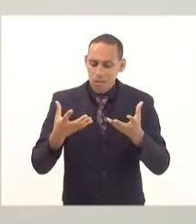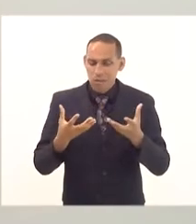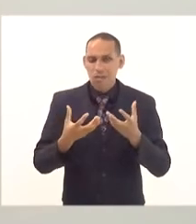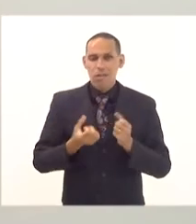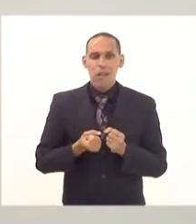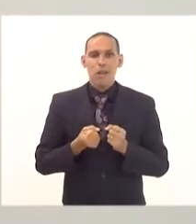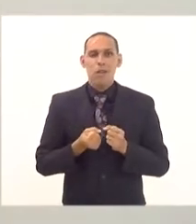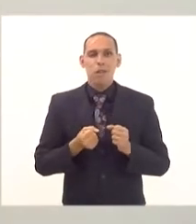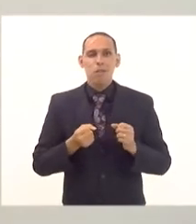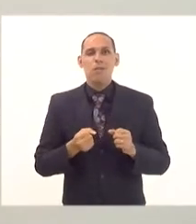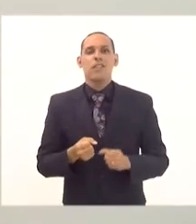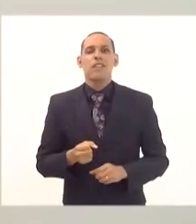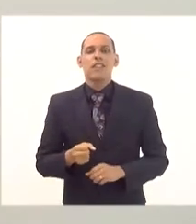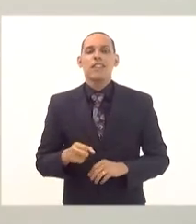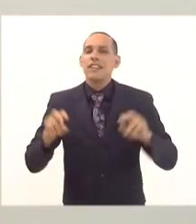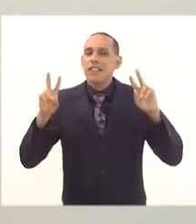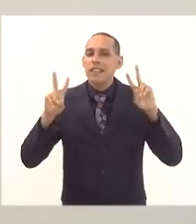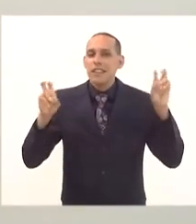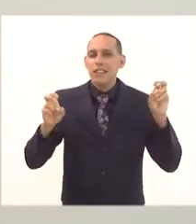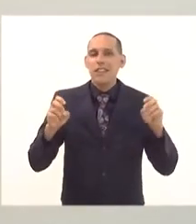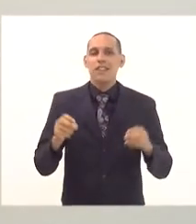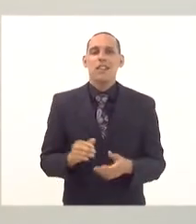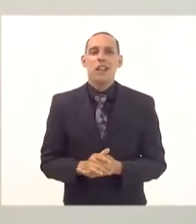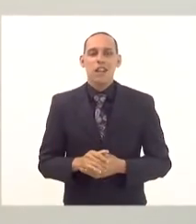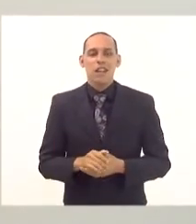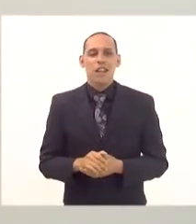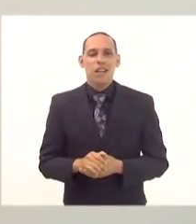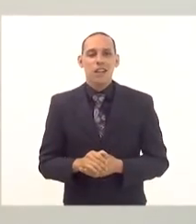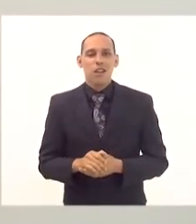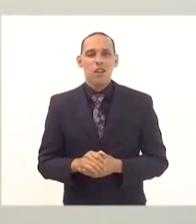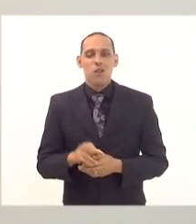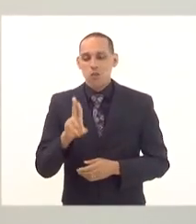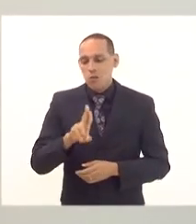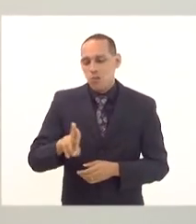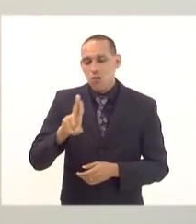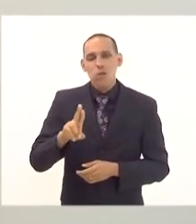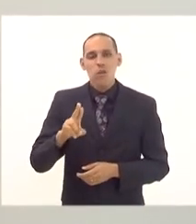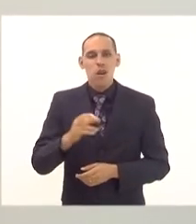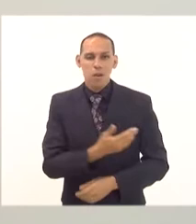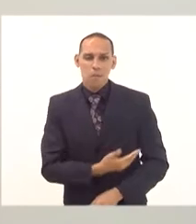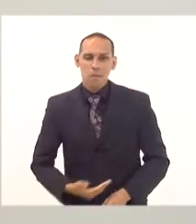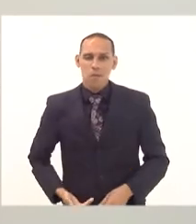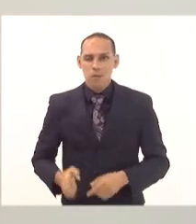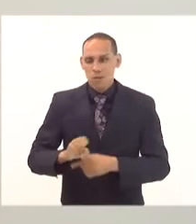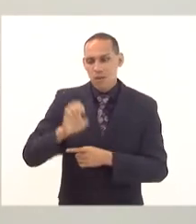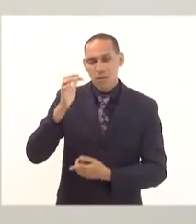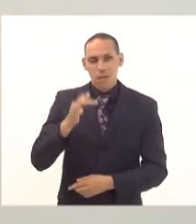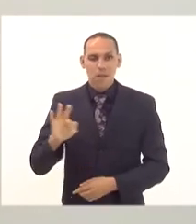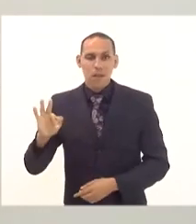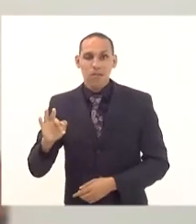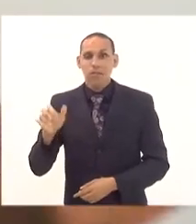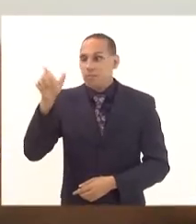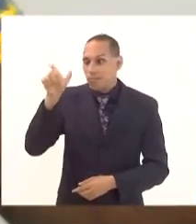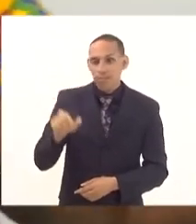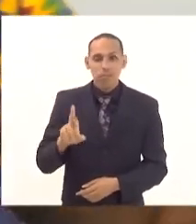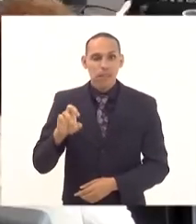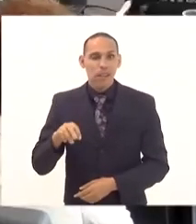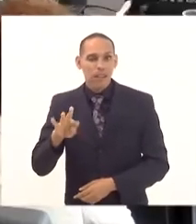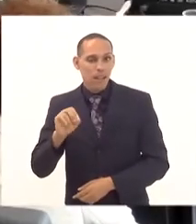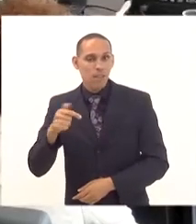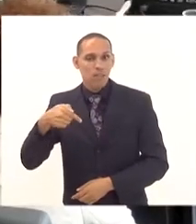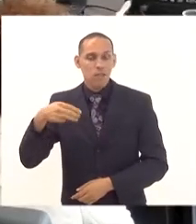merecidamente com os títulos de utilidade pública Municipal Estadual e Federal Renato você dispõe de 7 minutos